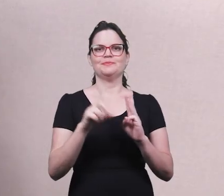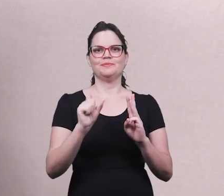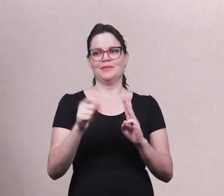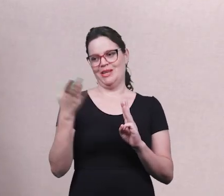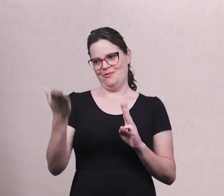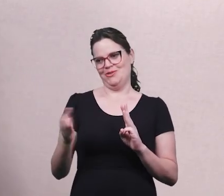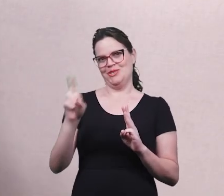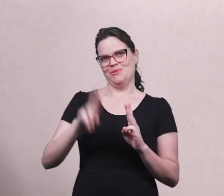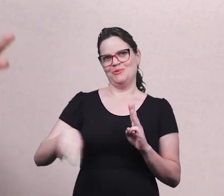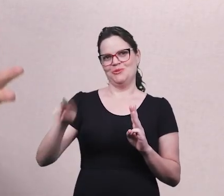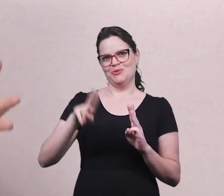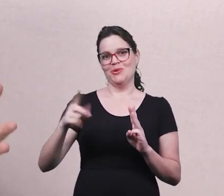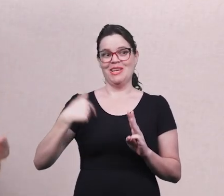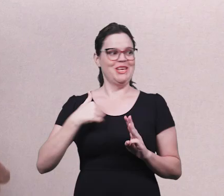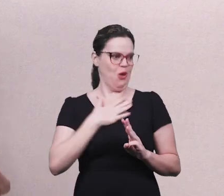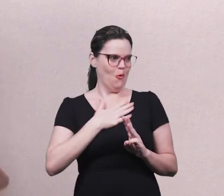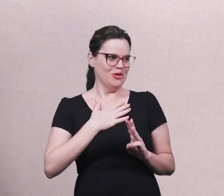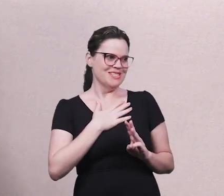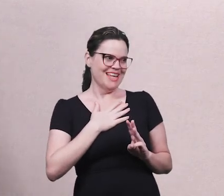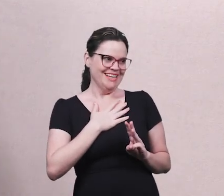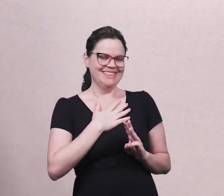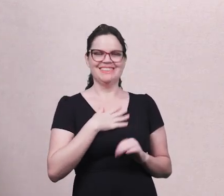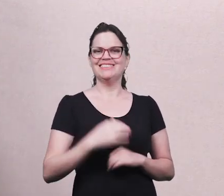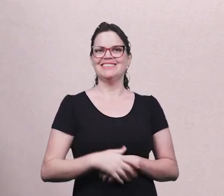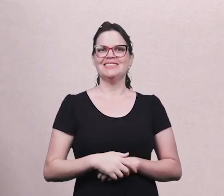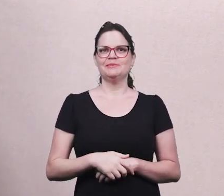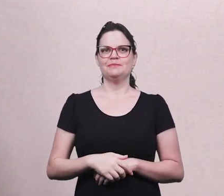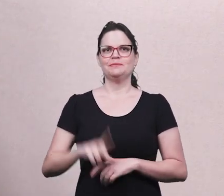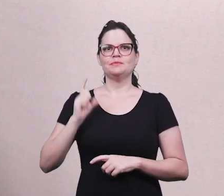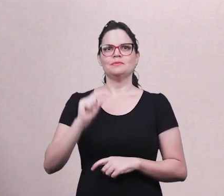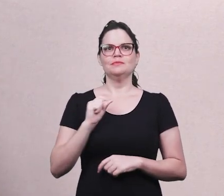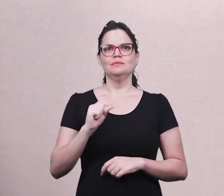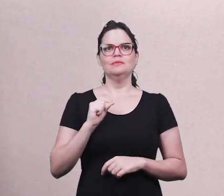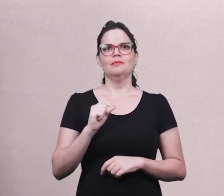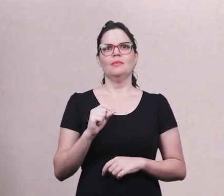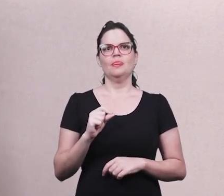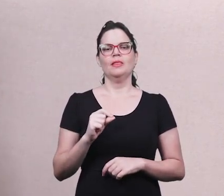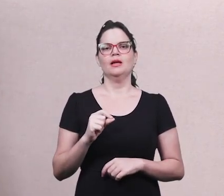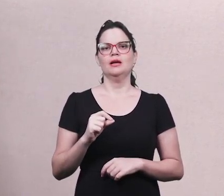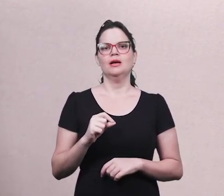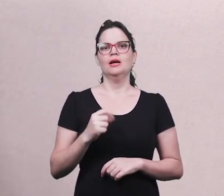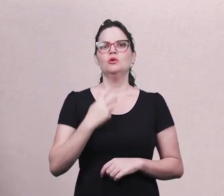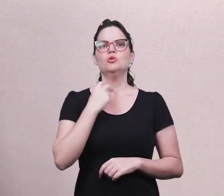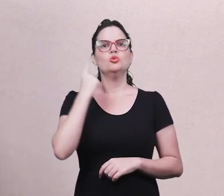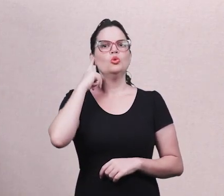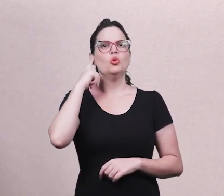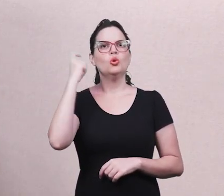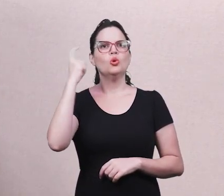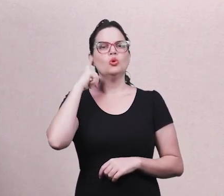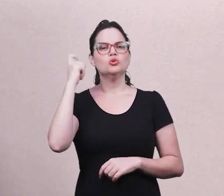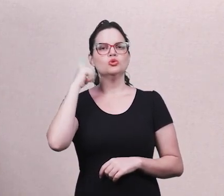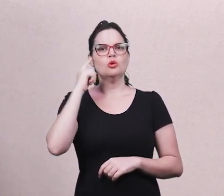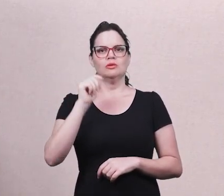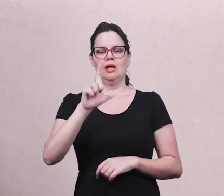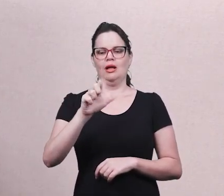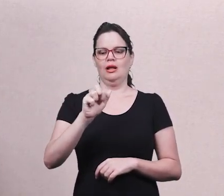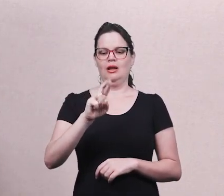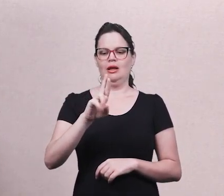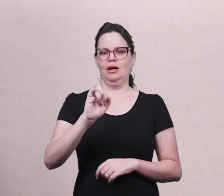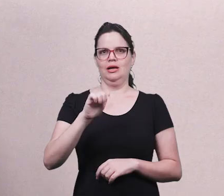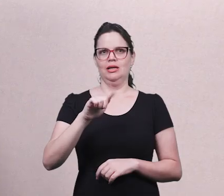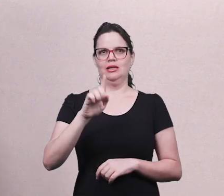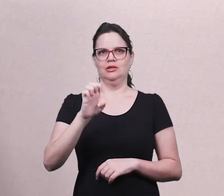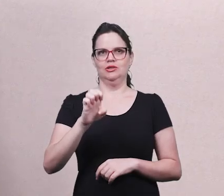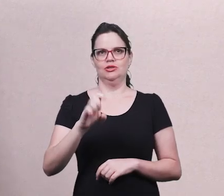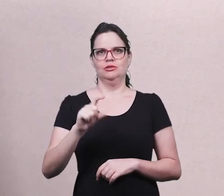técnica que a Dani usou muito. Gostei, inclusive. É o som basal, que é o primeiro som da nossa